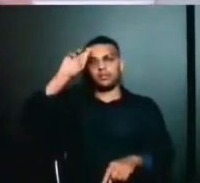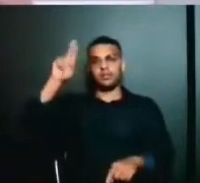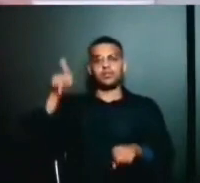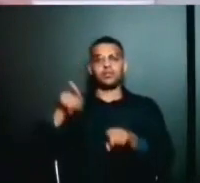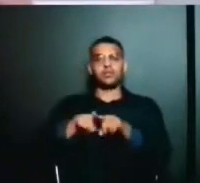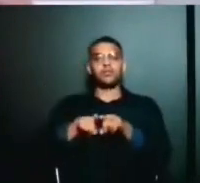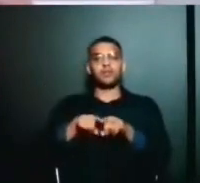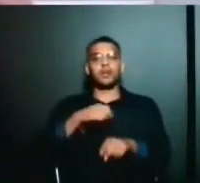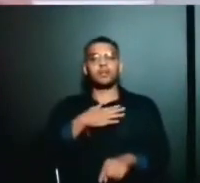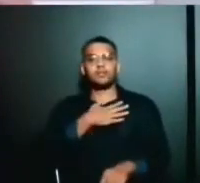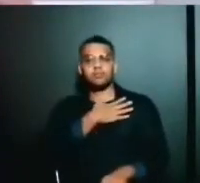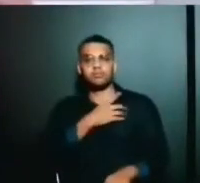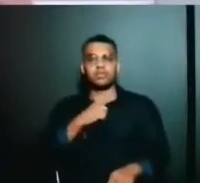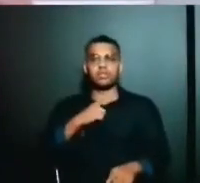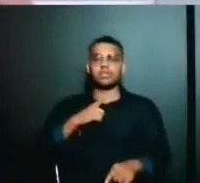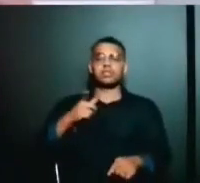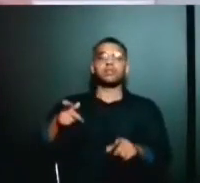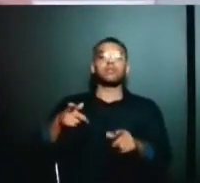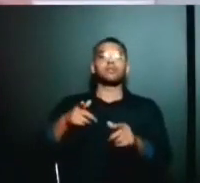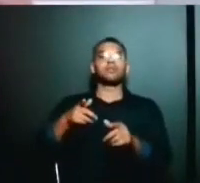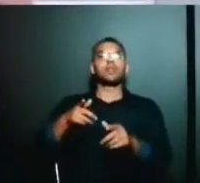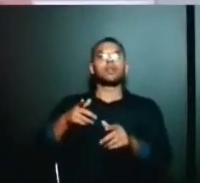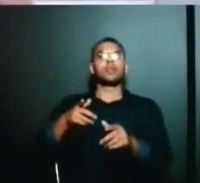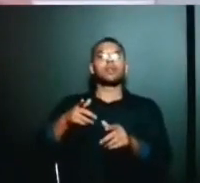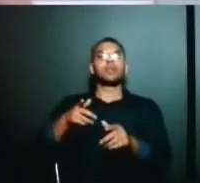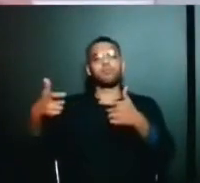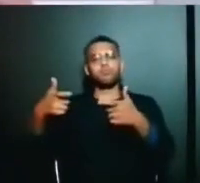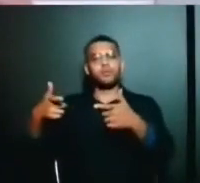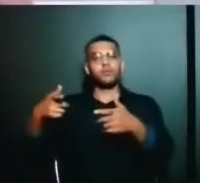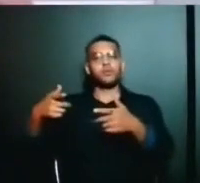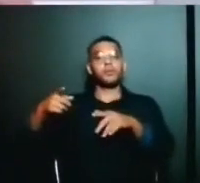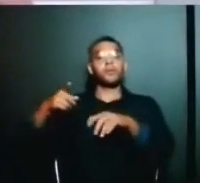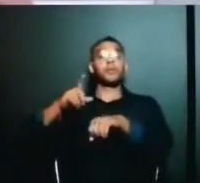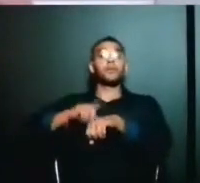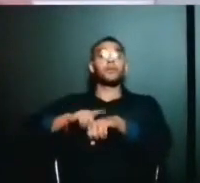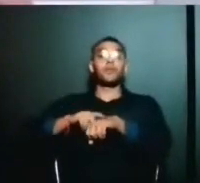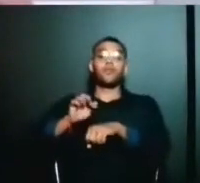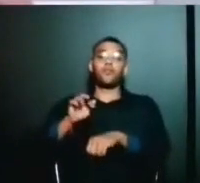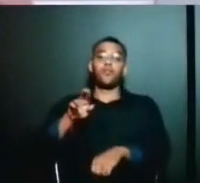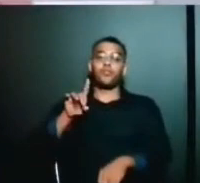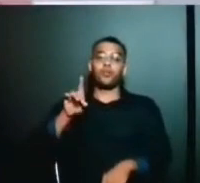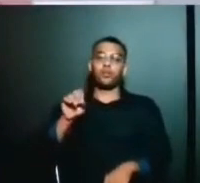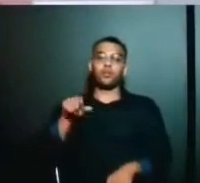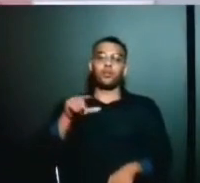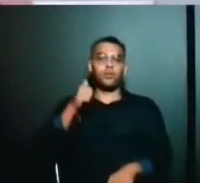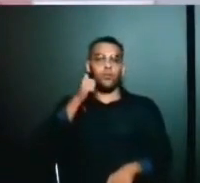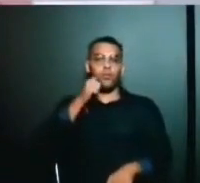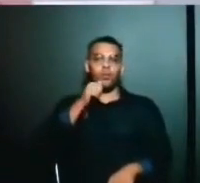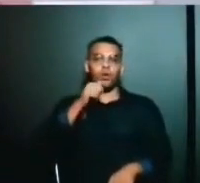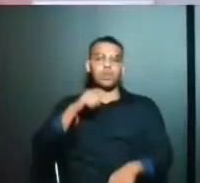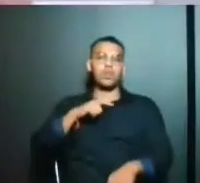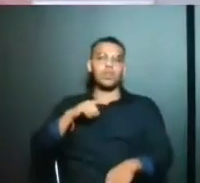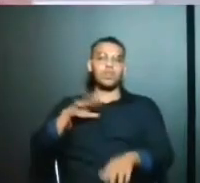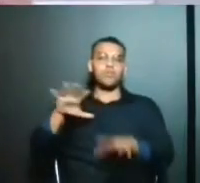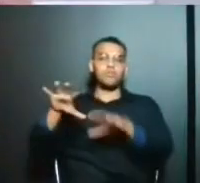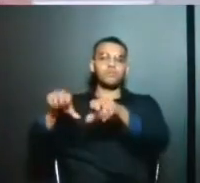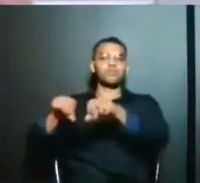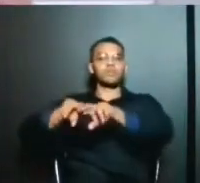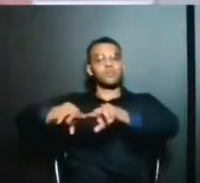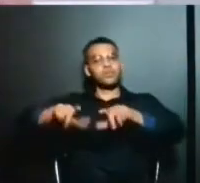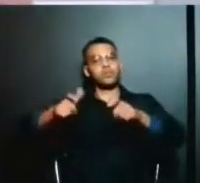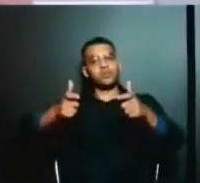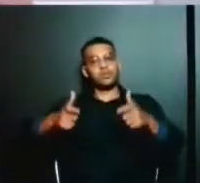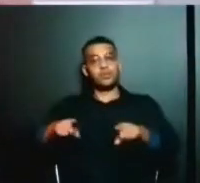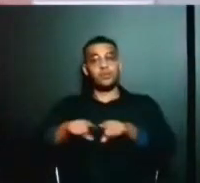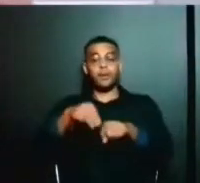generais, liderando batalhas na época dos feudos. Então as mulheres ocuparam muitos espaços. A própria Margaret Thatcher, que